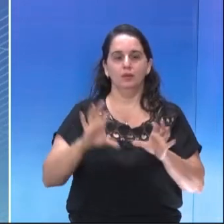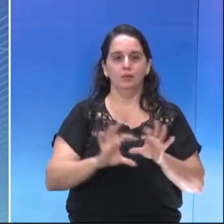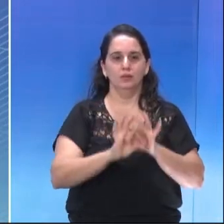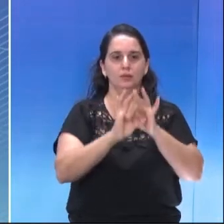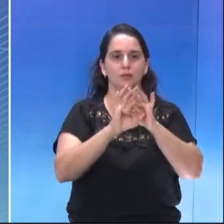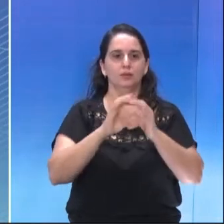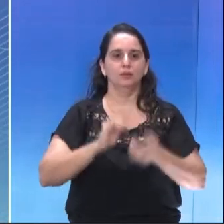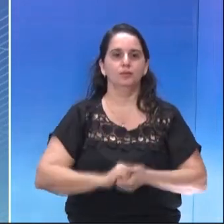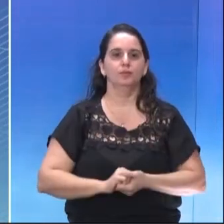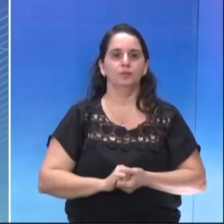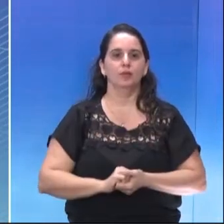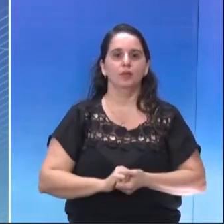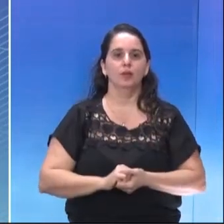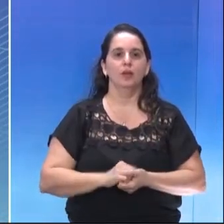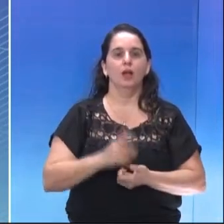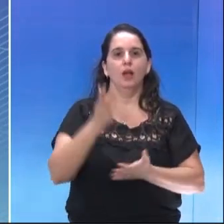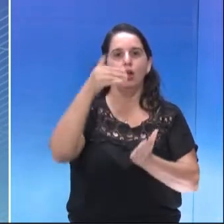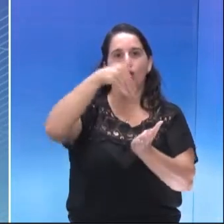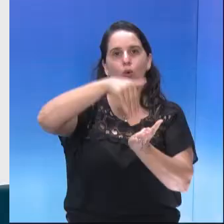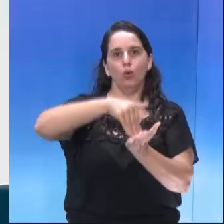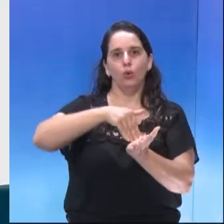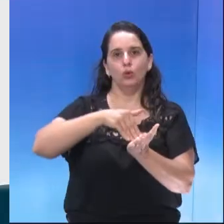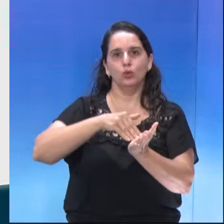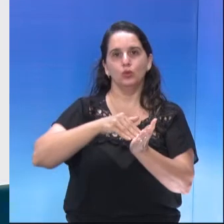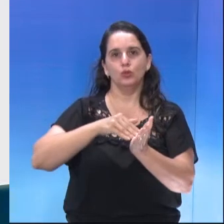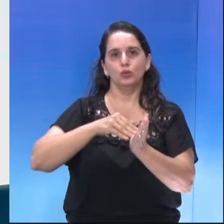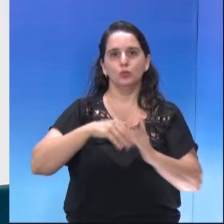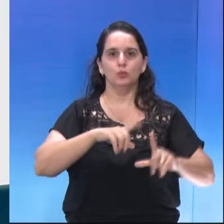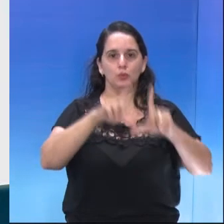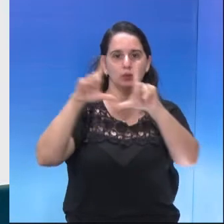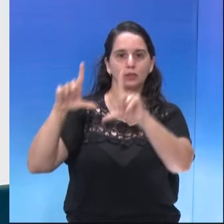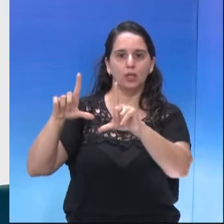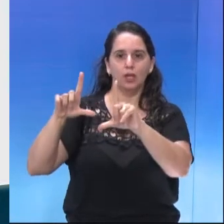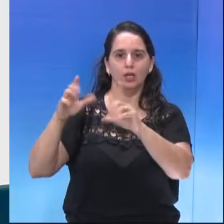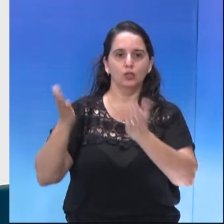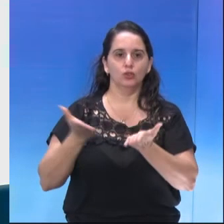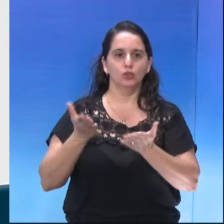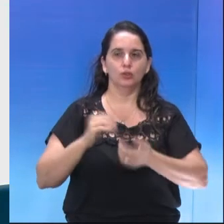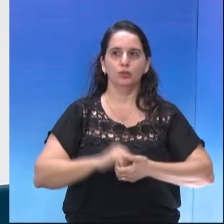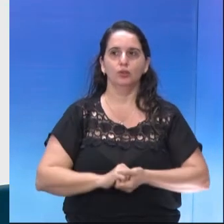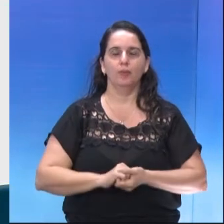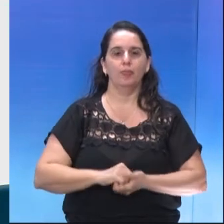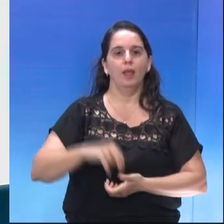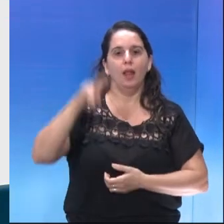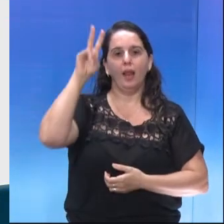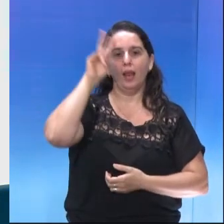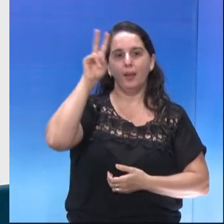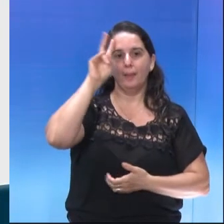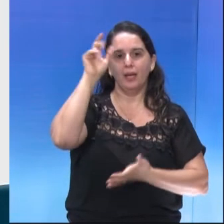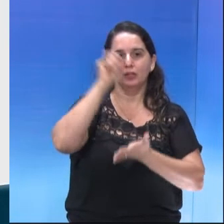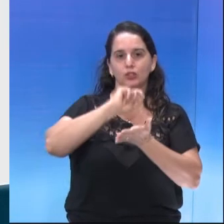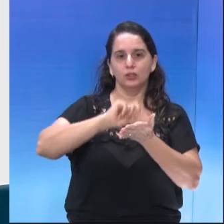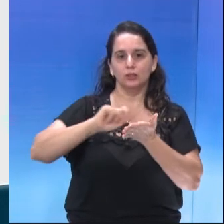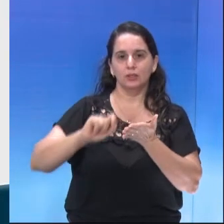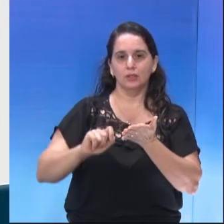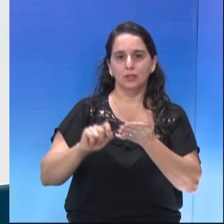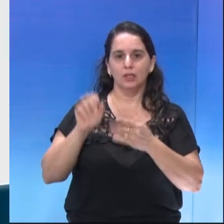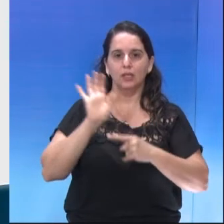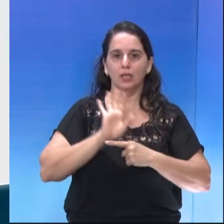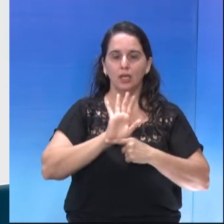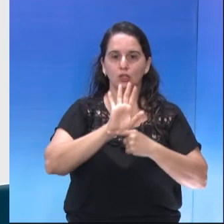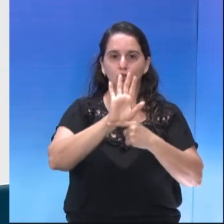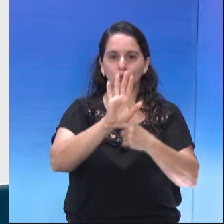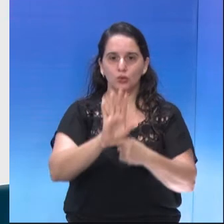Entendido aí? Vou passar para a nossa última tela de hoje. Lembrar de escrever que a